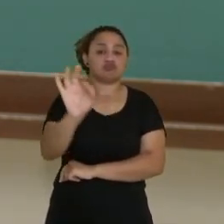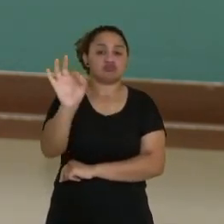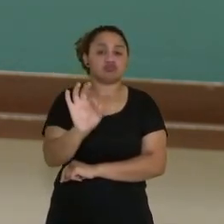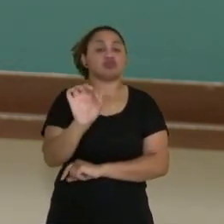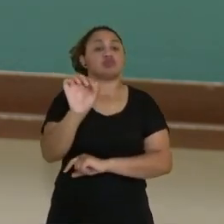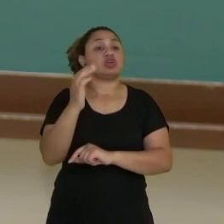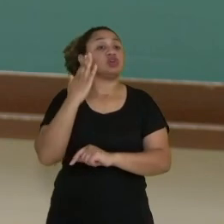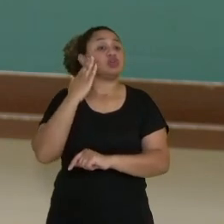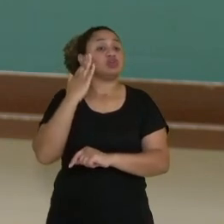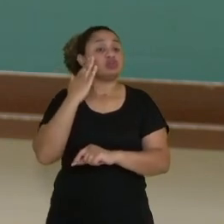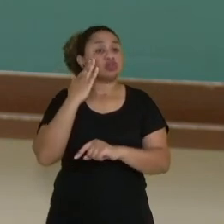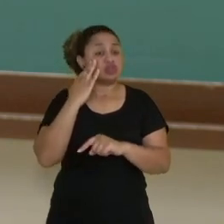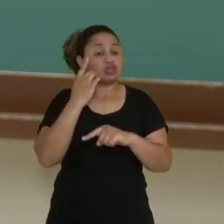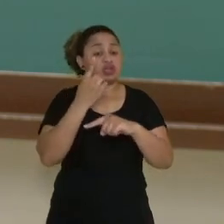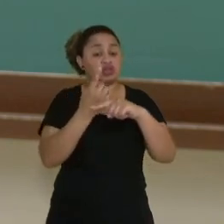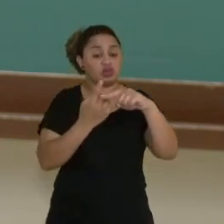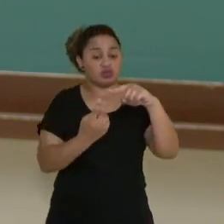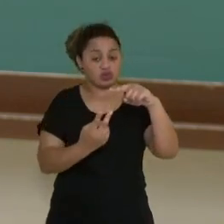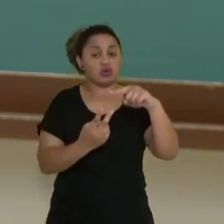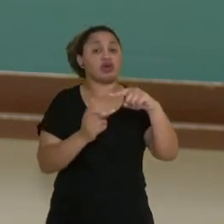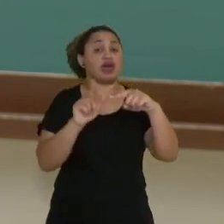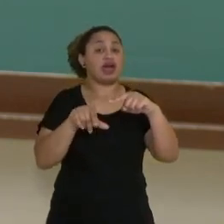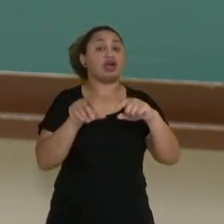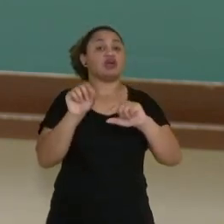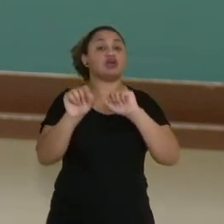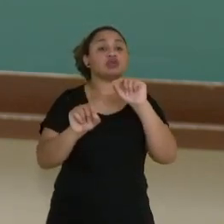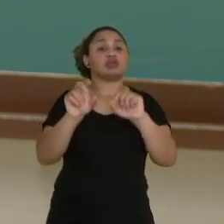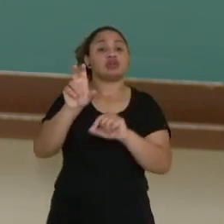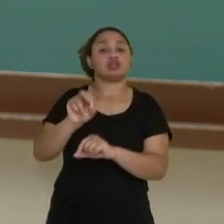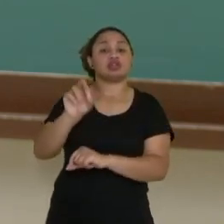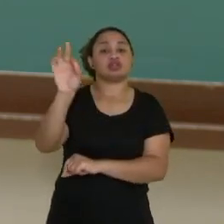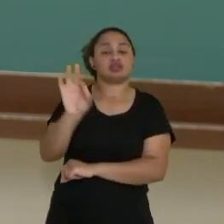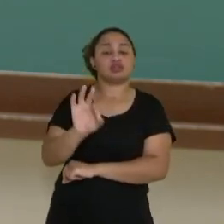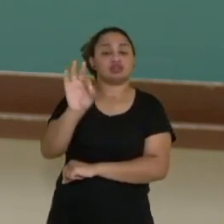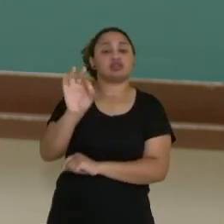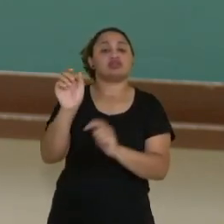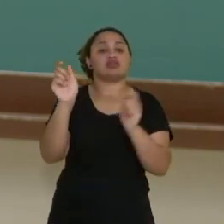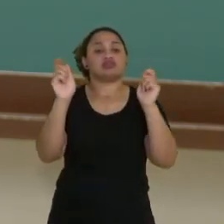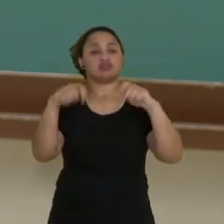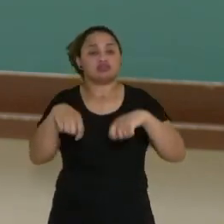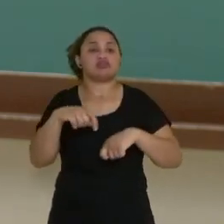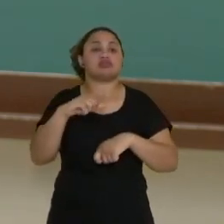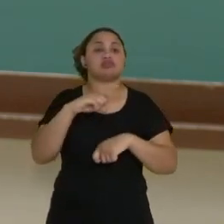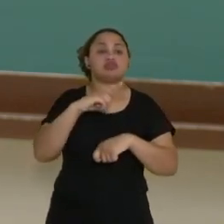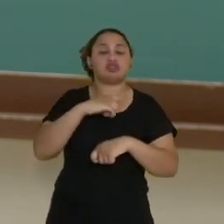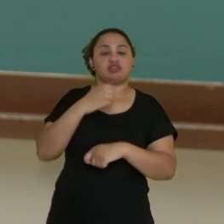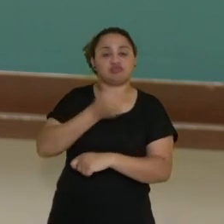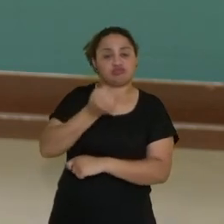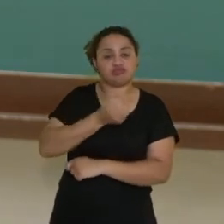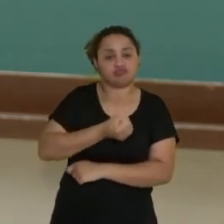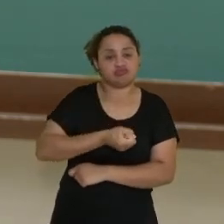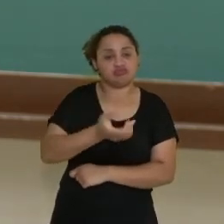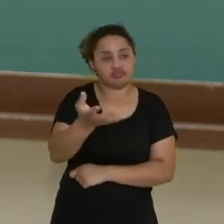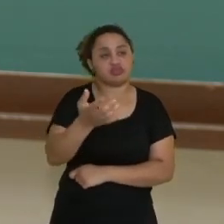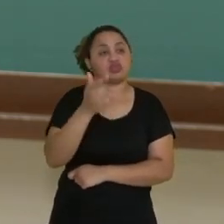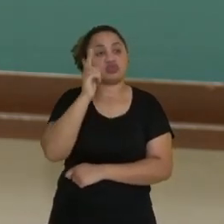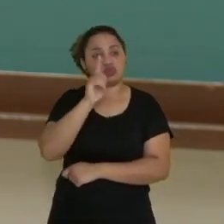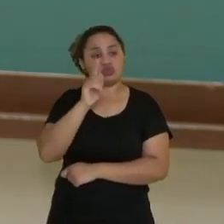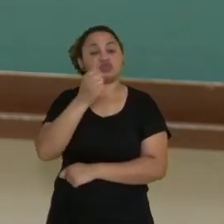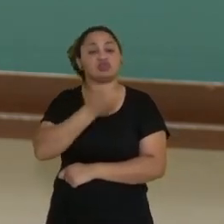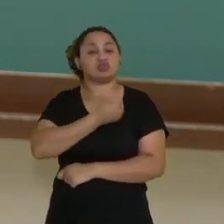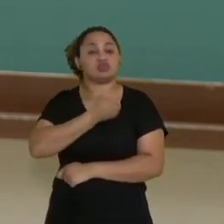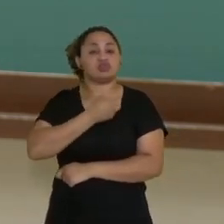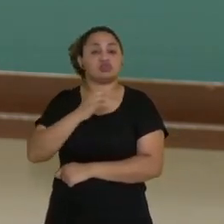eu sei que meio representa 50%. Então, a probabilidade de eu jogar esse dado e eu obter um